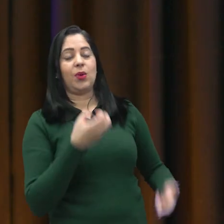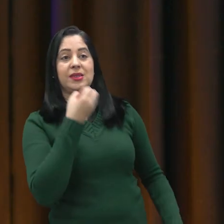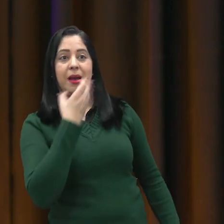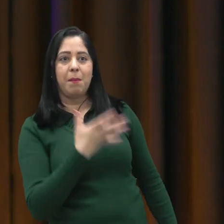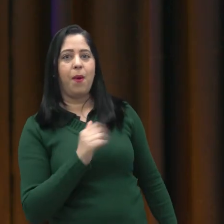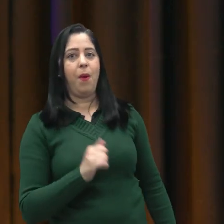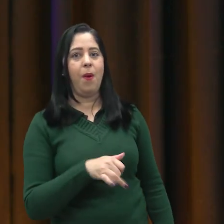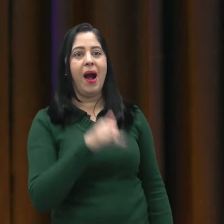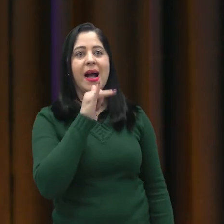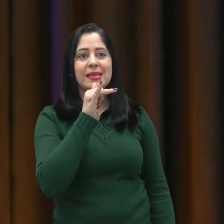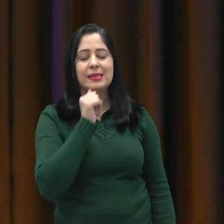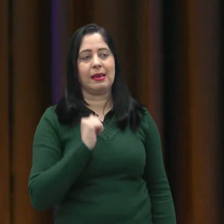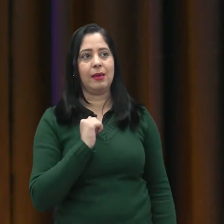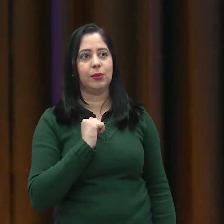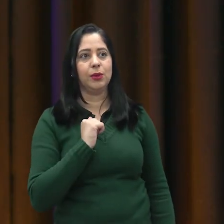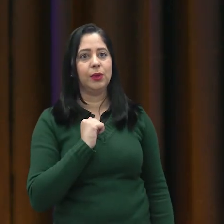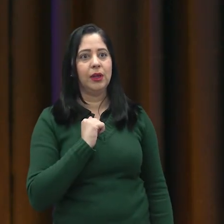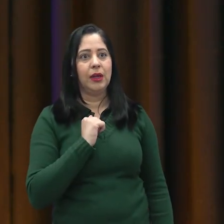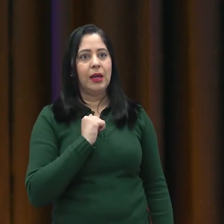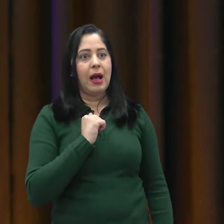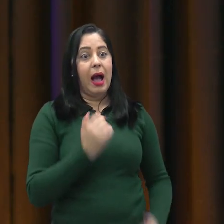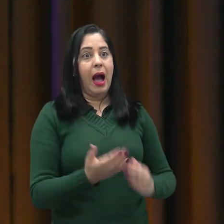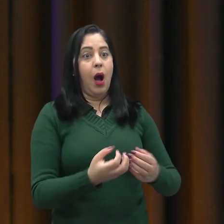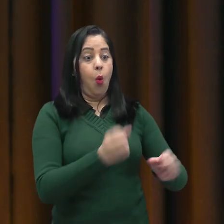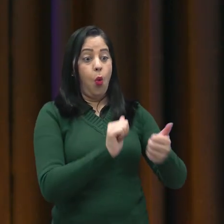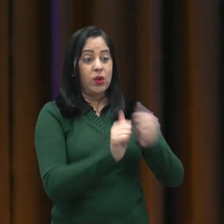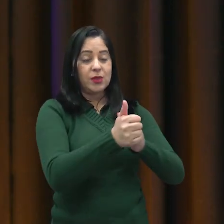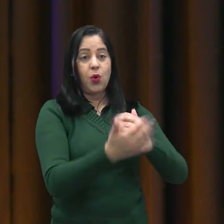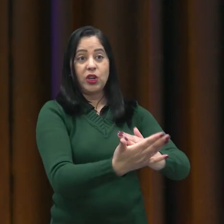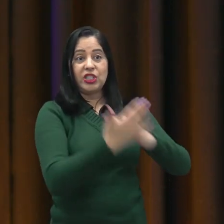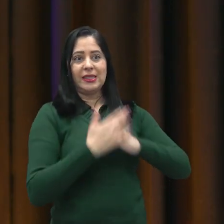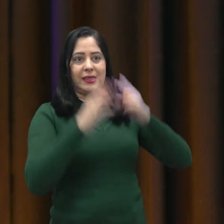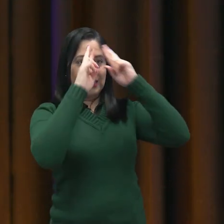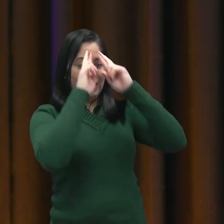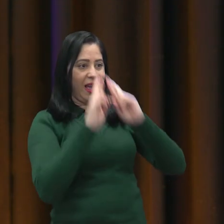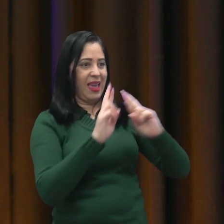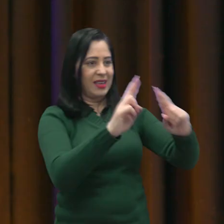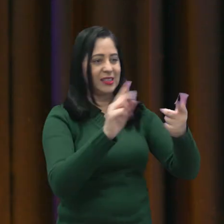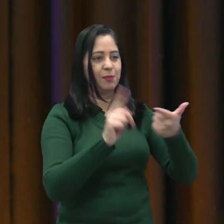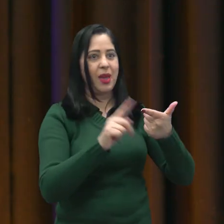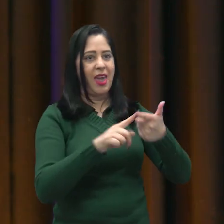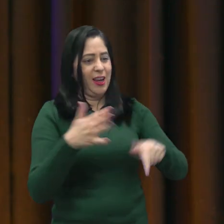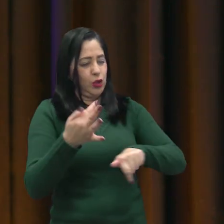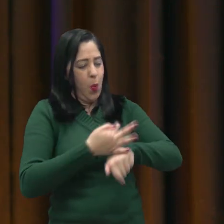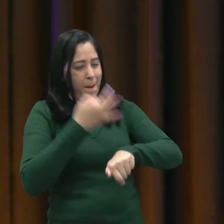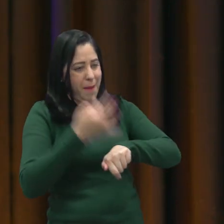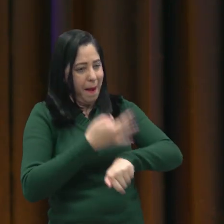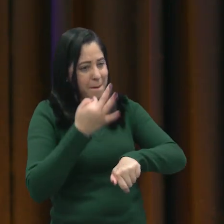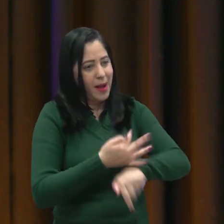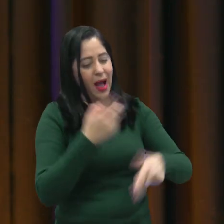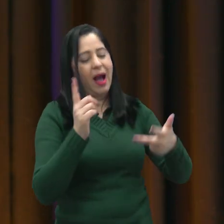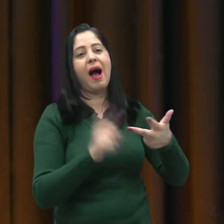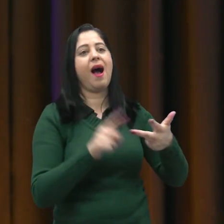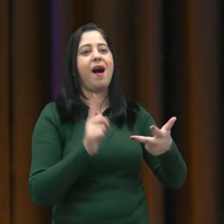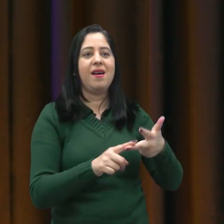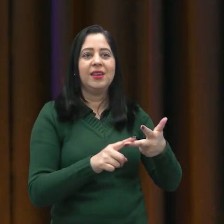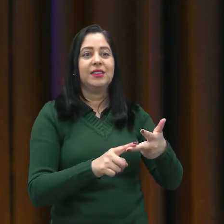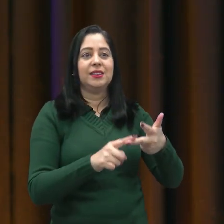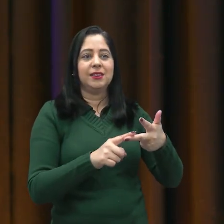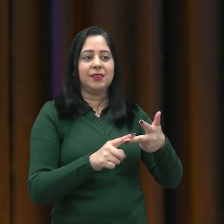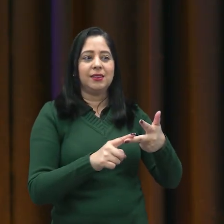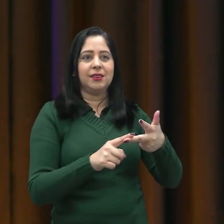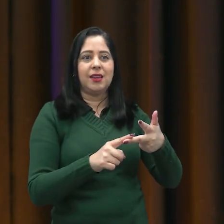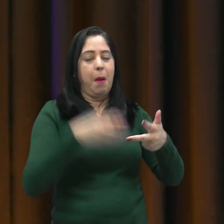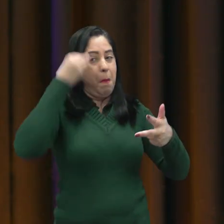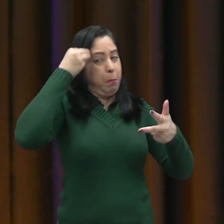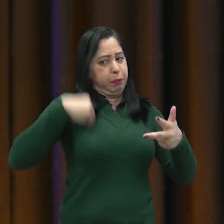em equipe, né, a perseverança, né, a disciplina, o respeito, isso tudo o esporte ensina, né, transforma o cidadão, como a gente